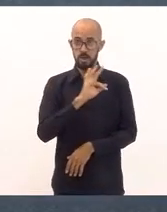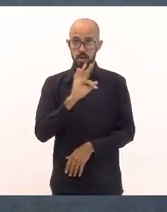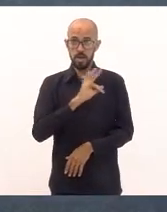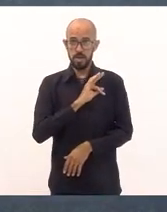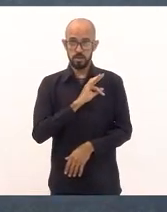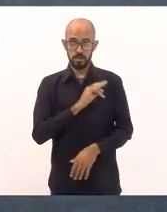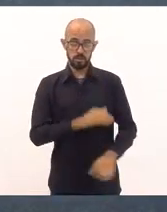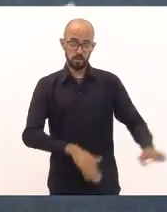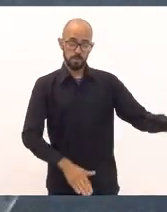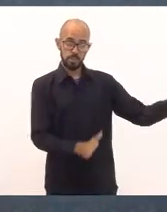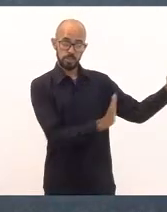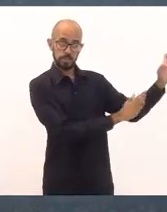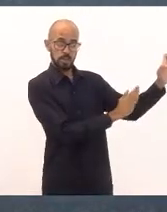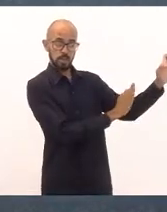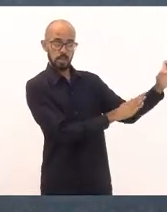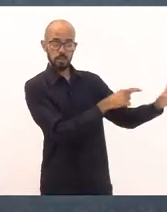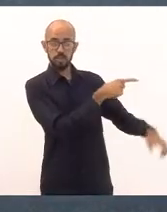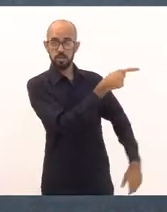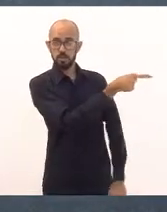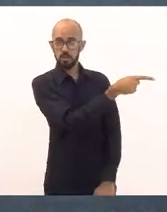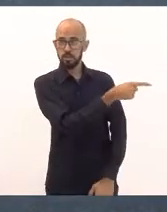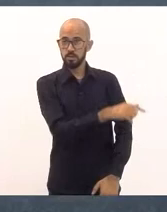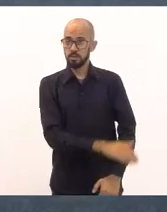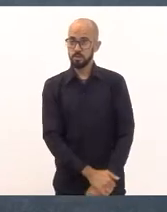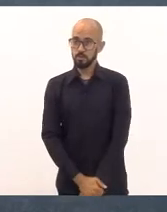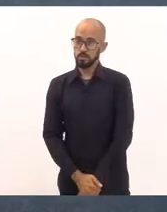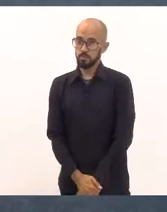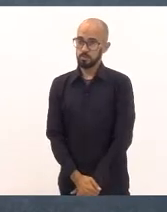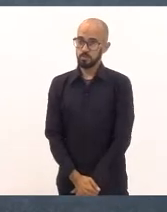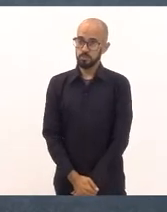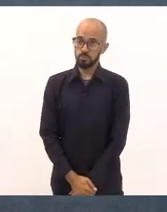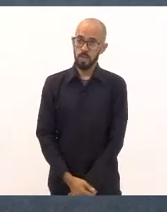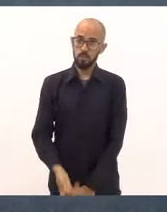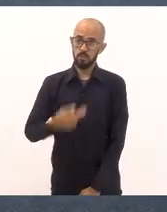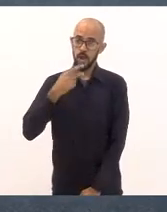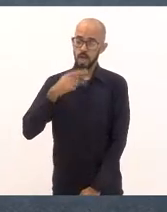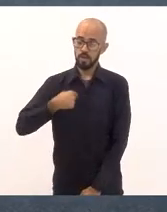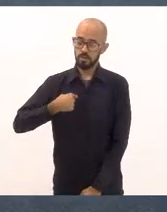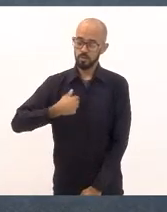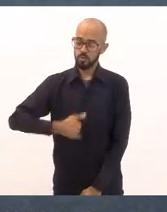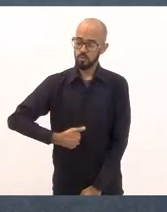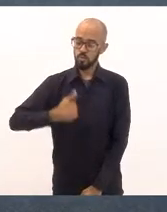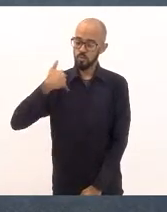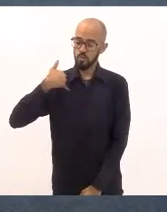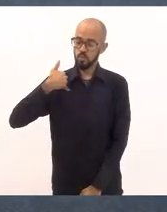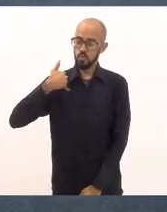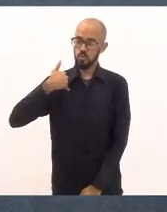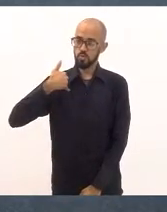à minha esquerda, dizer que, com muita honra e orgulho,